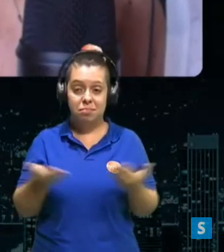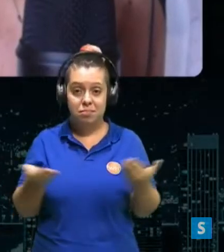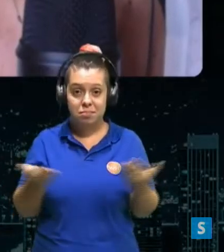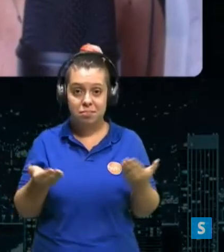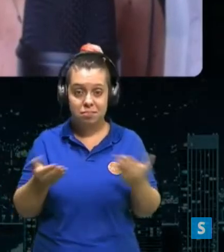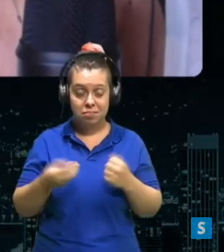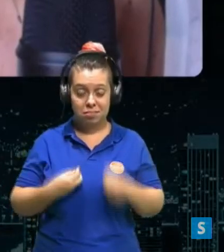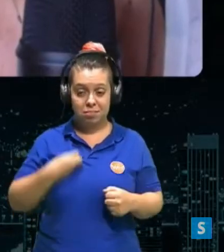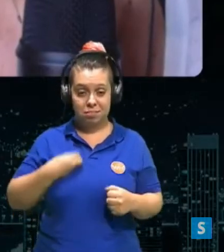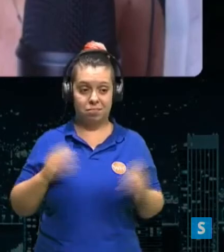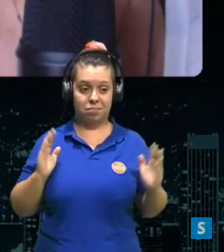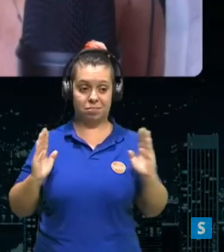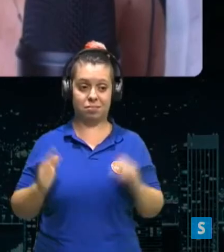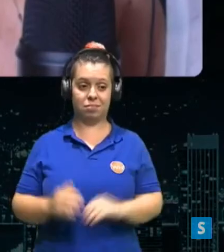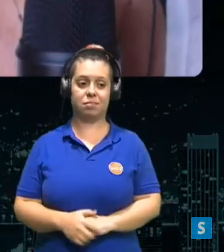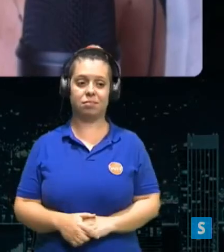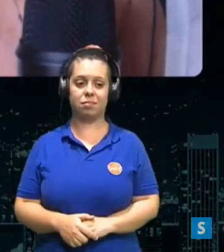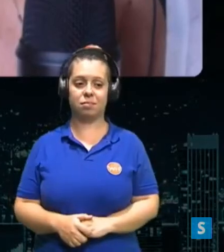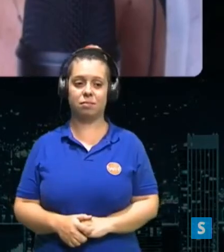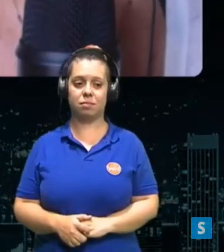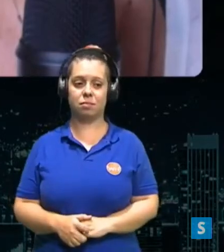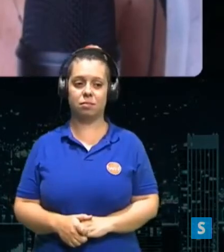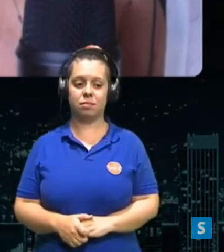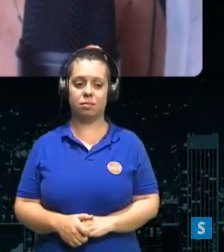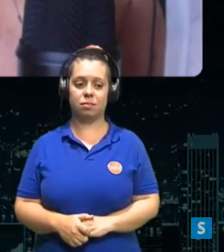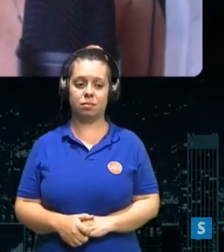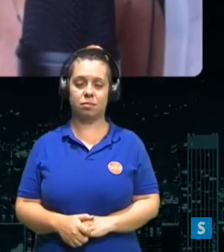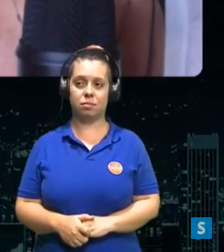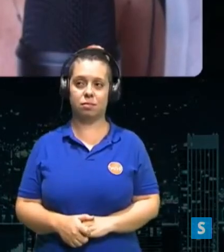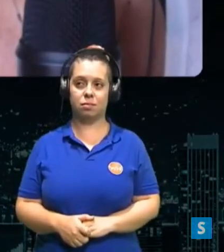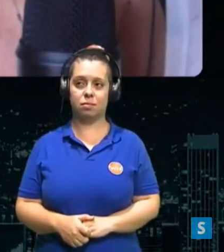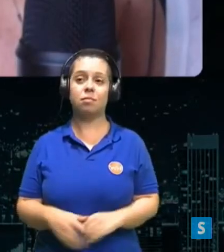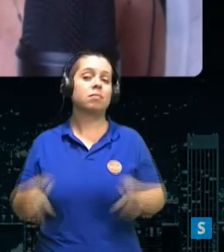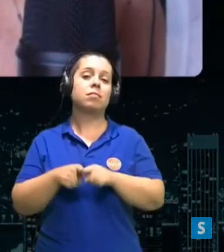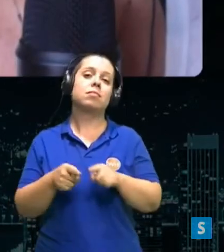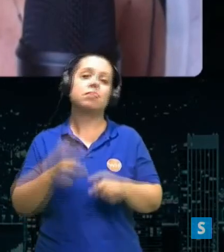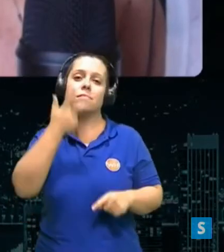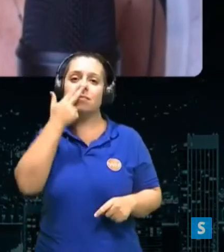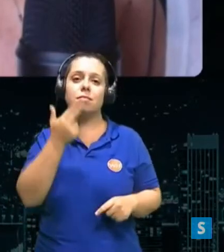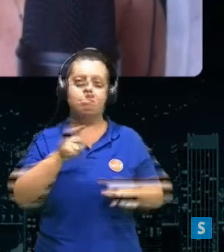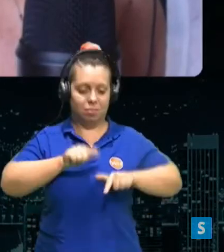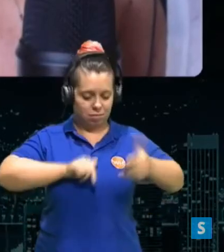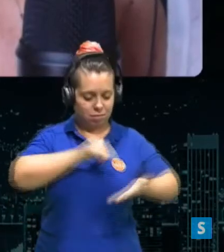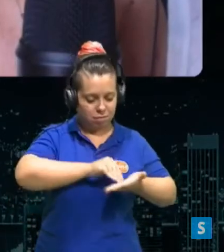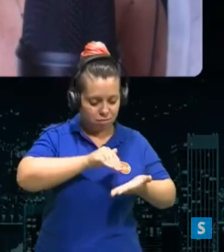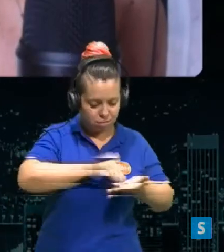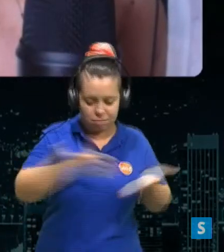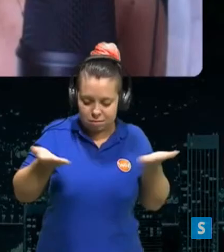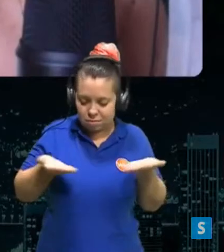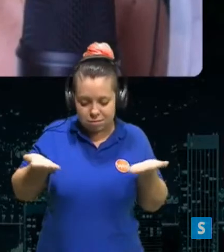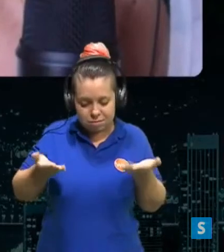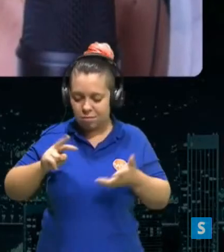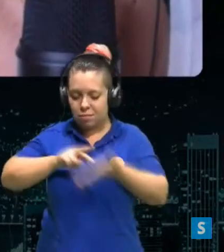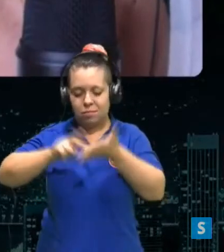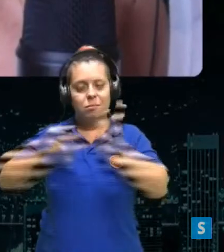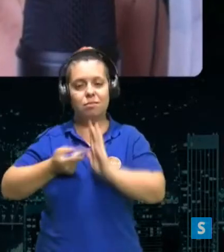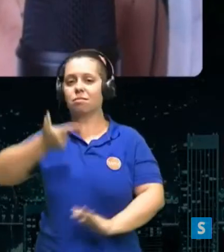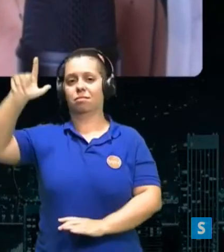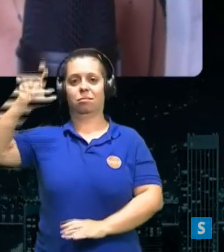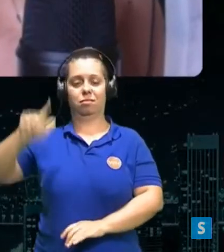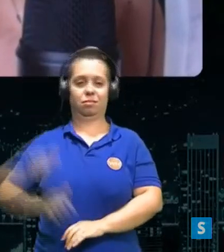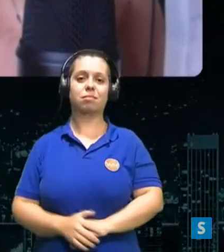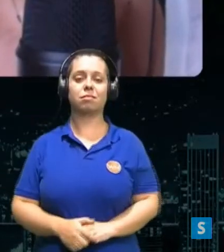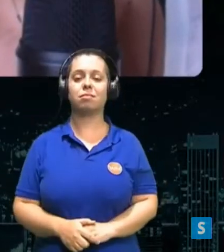nós estamos redefinindo O que significa estar no escritório até a hoje a gente está analisando